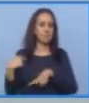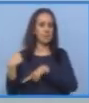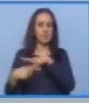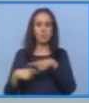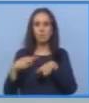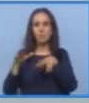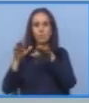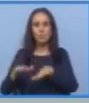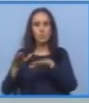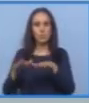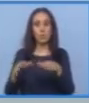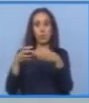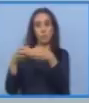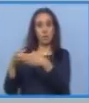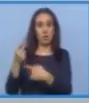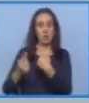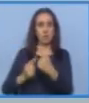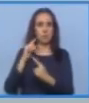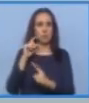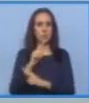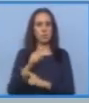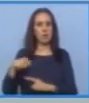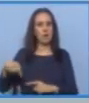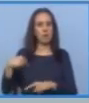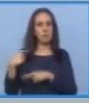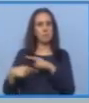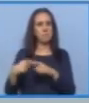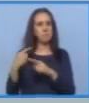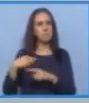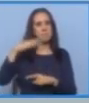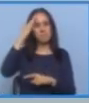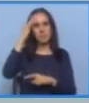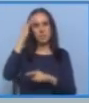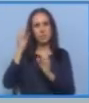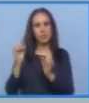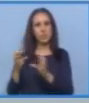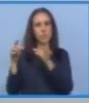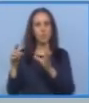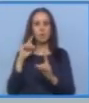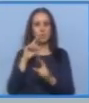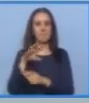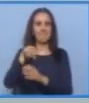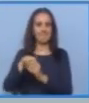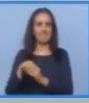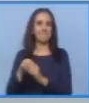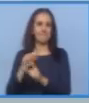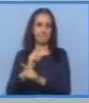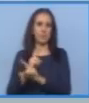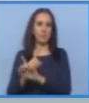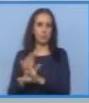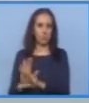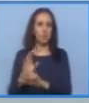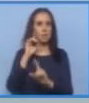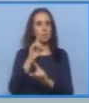muçulmana, há comunidades onde a música, e em algumas tradições até místicas, a música faz mesmo parte do ritual. A música